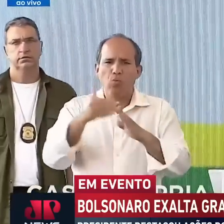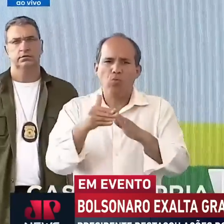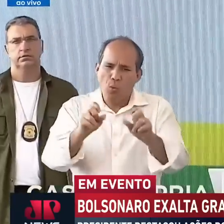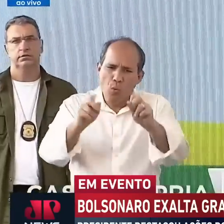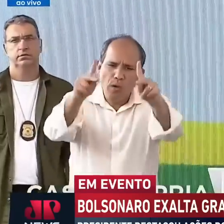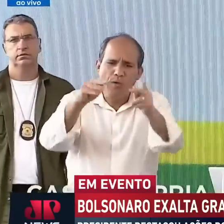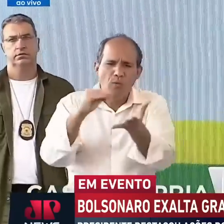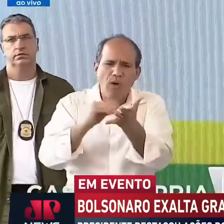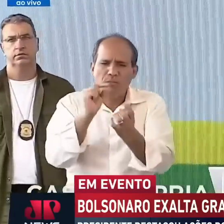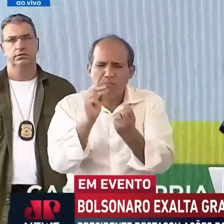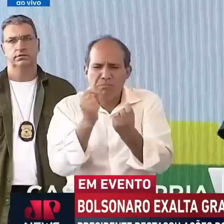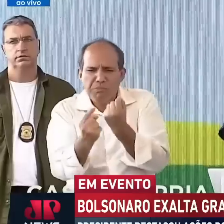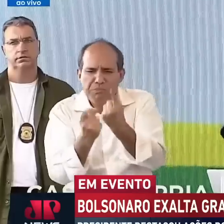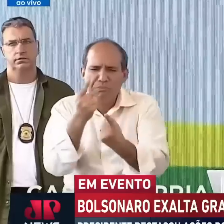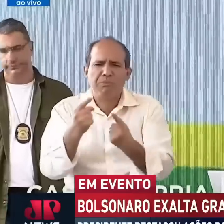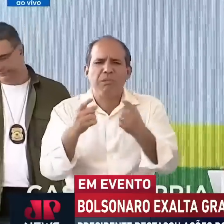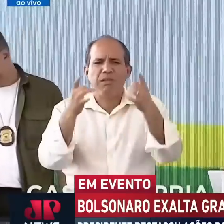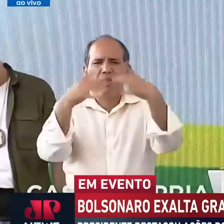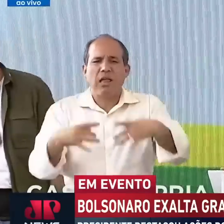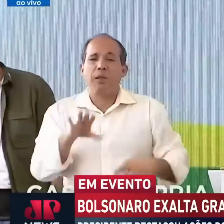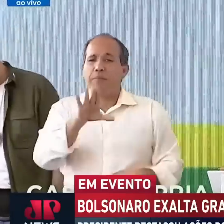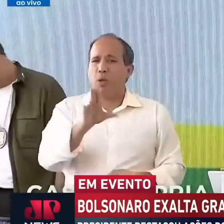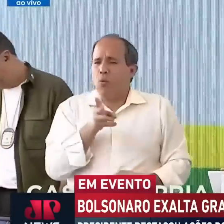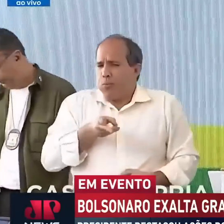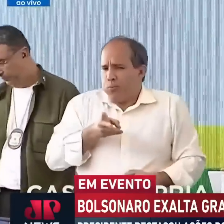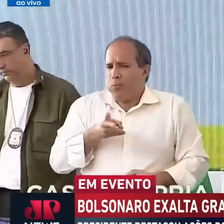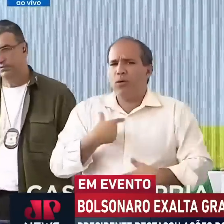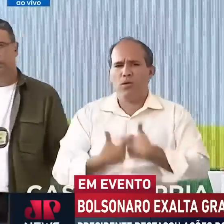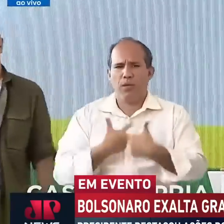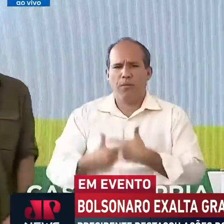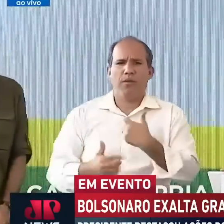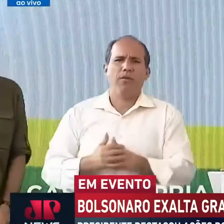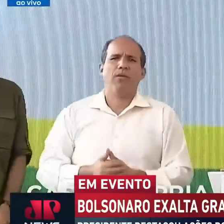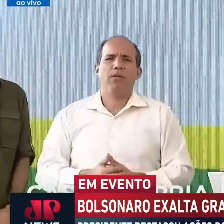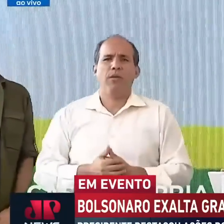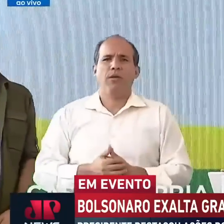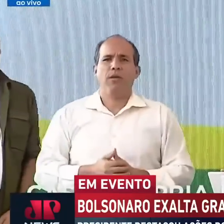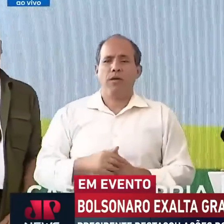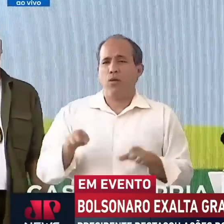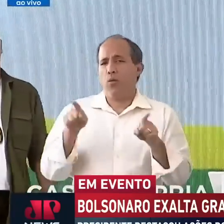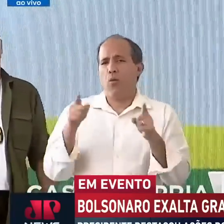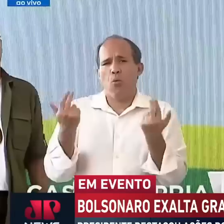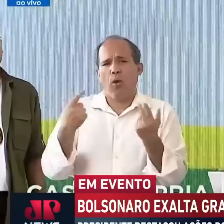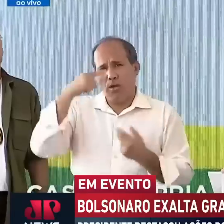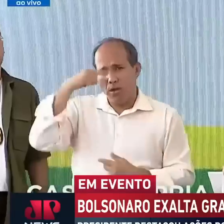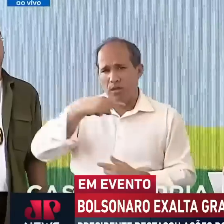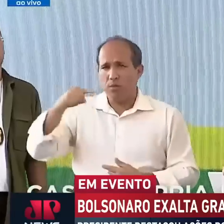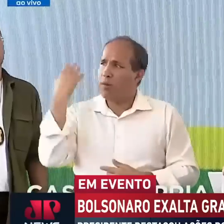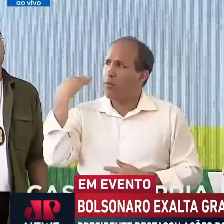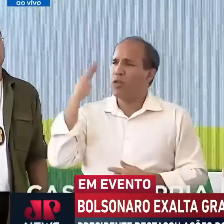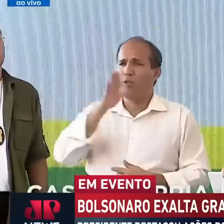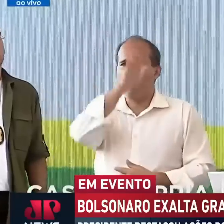falta pequeno detalhes nós estamos continua nesse trabalho como a semana passada estive